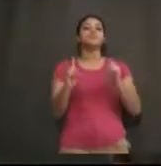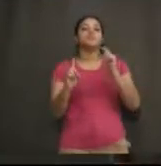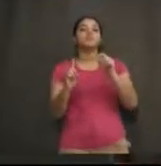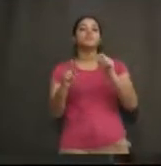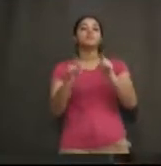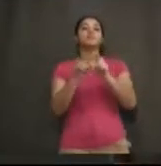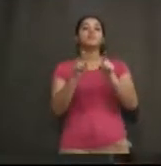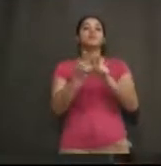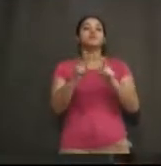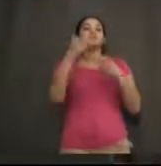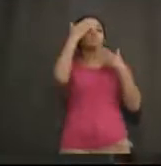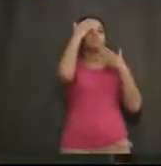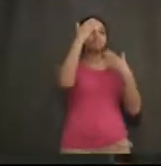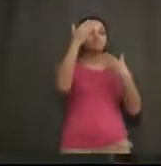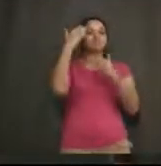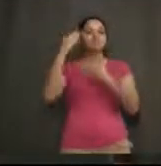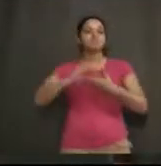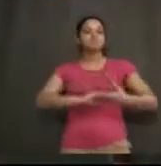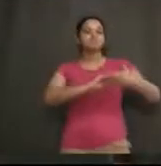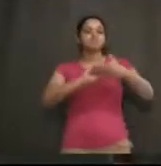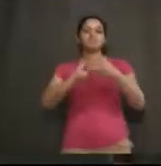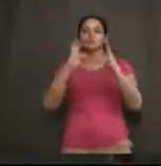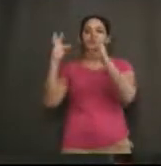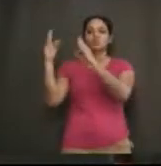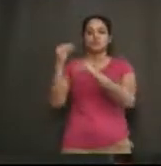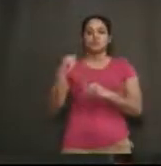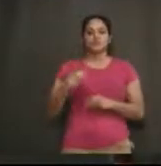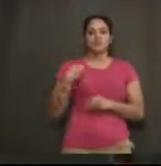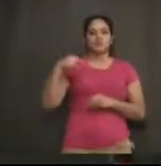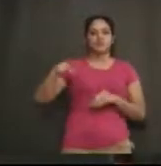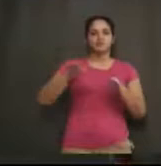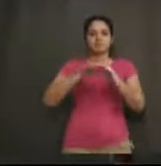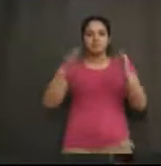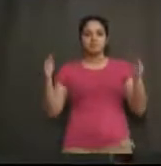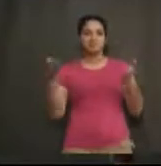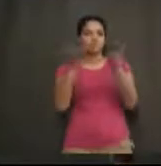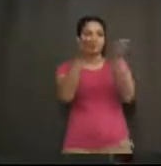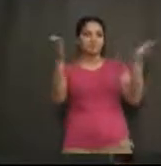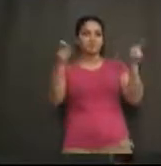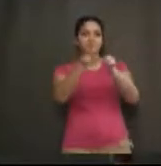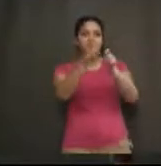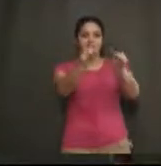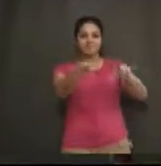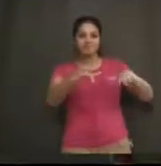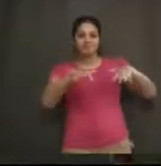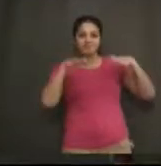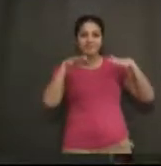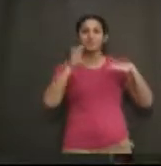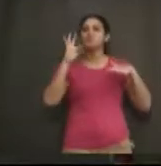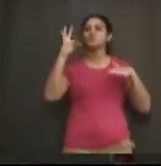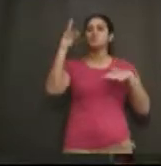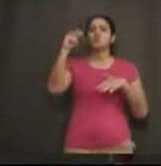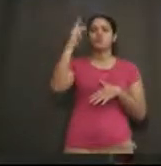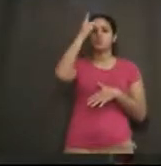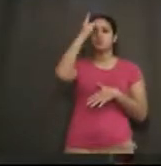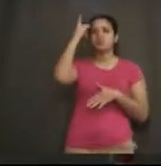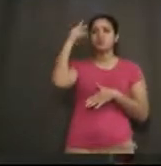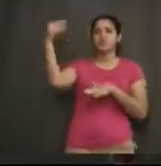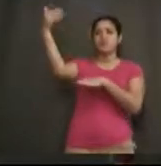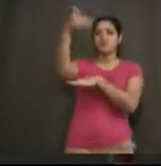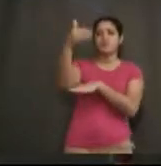da mesa e outras autoridades aqui presentes. Cumprimento também todos os convidados,